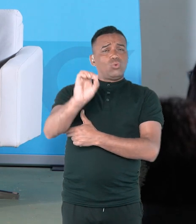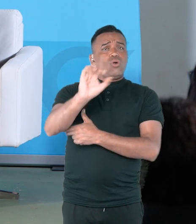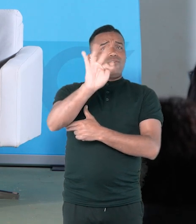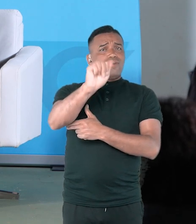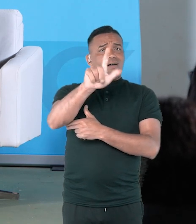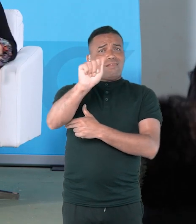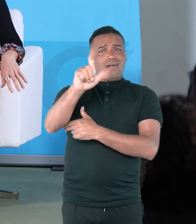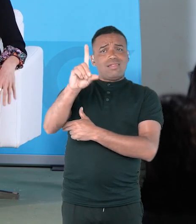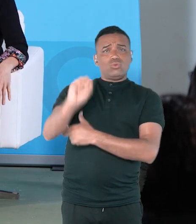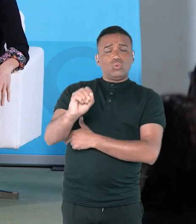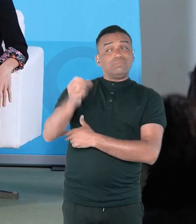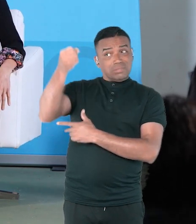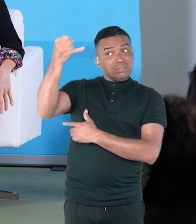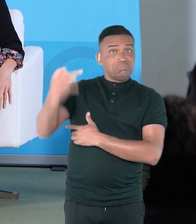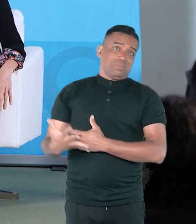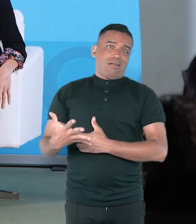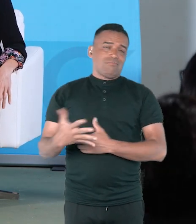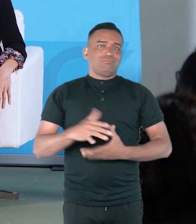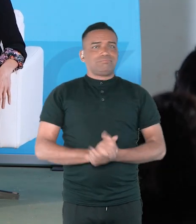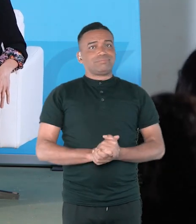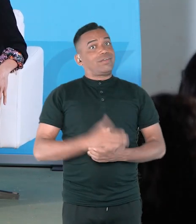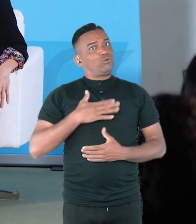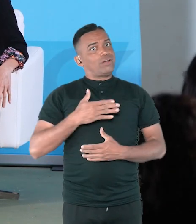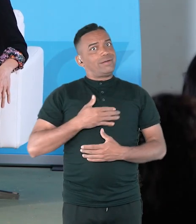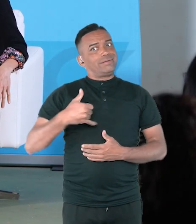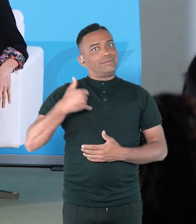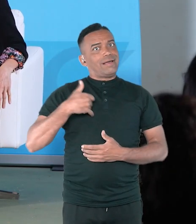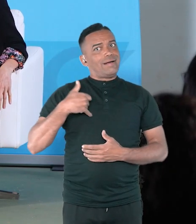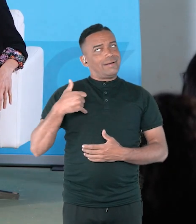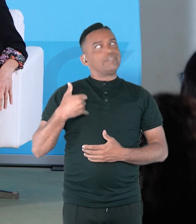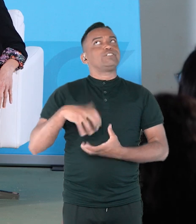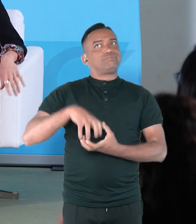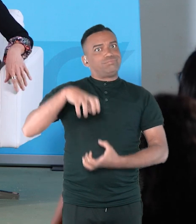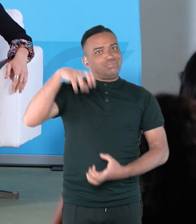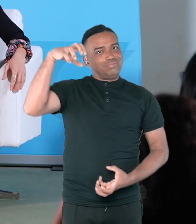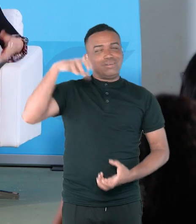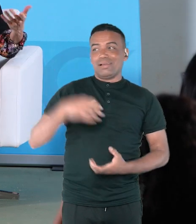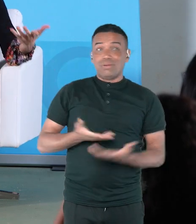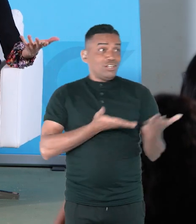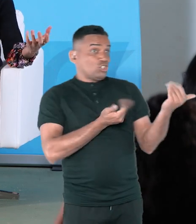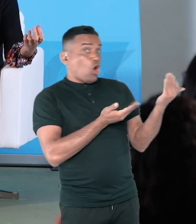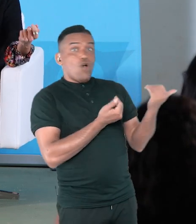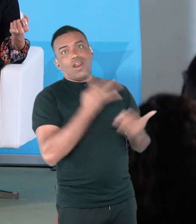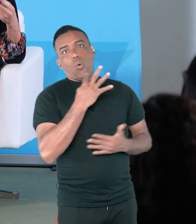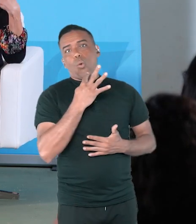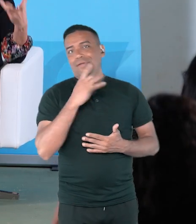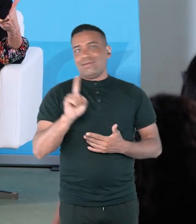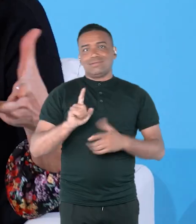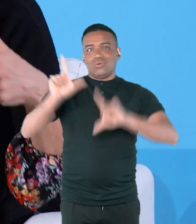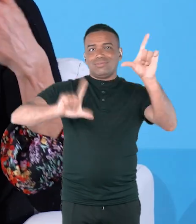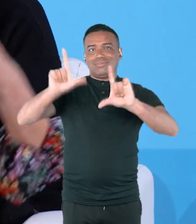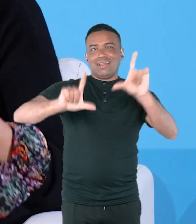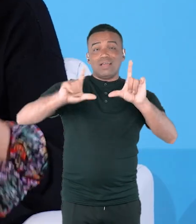assim, tem que explicar para as pessoas, né? Porque eu já estou velha, né? Afonso, não, é que tem gente jovem, não sabe. Era